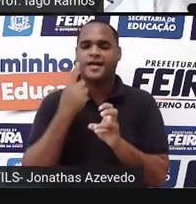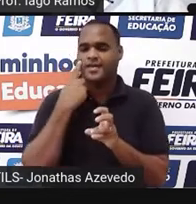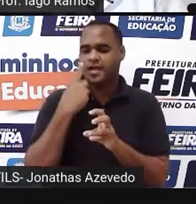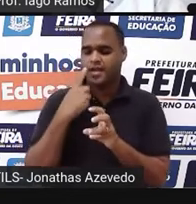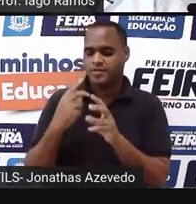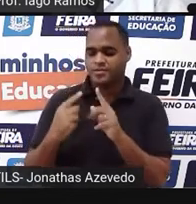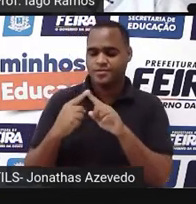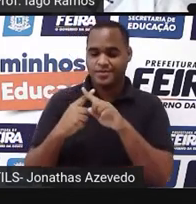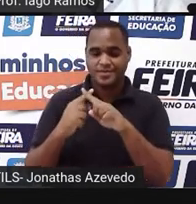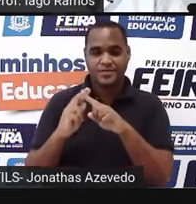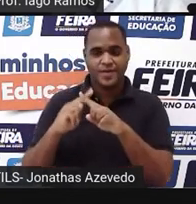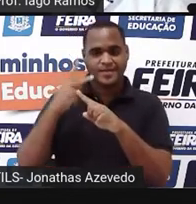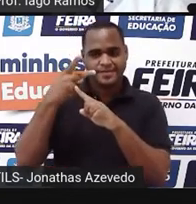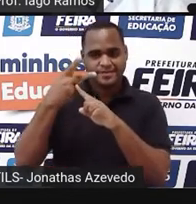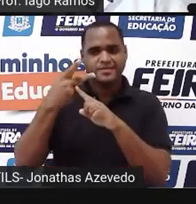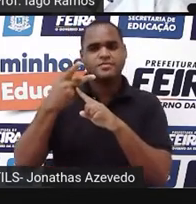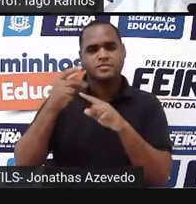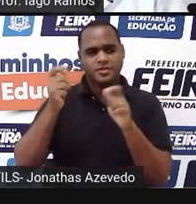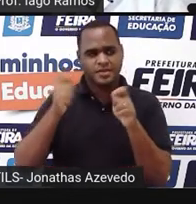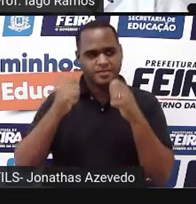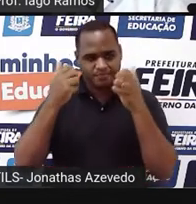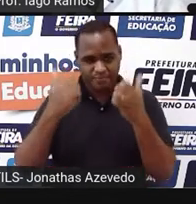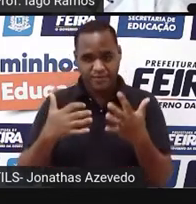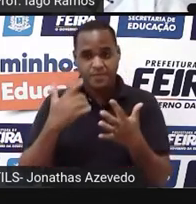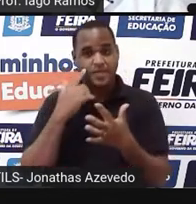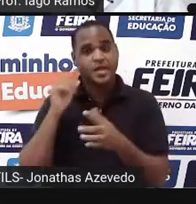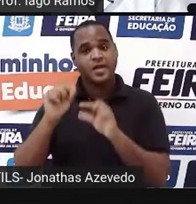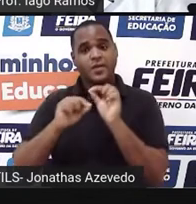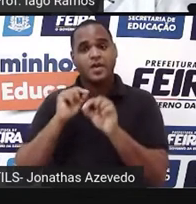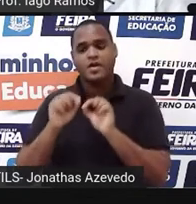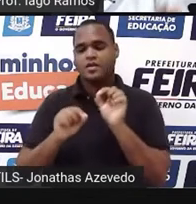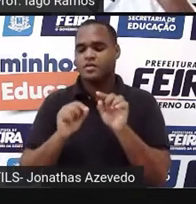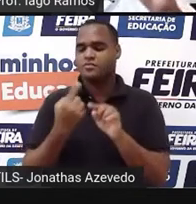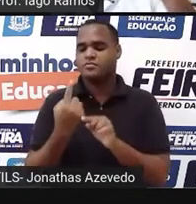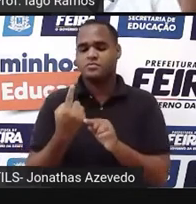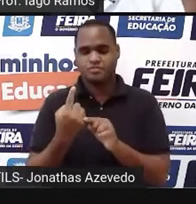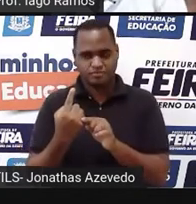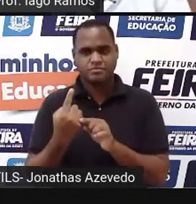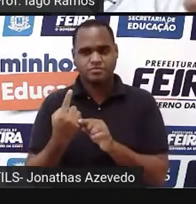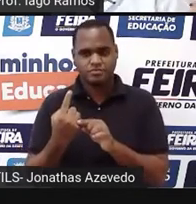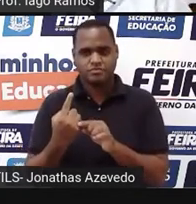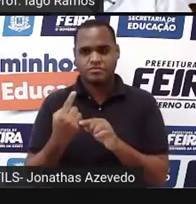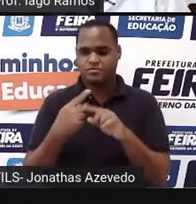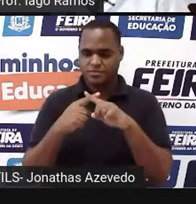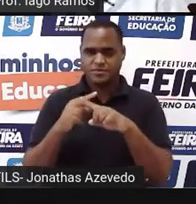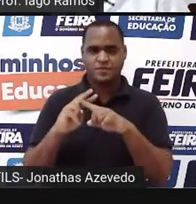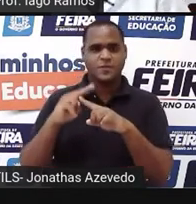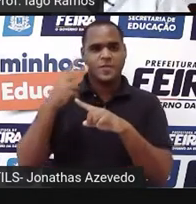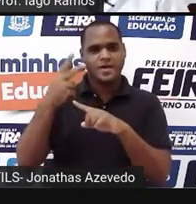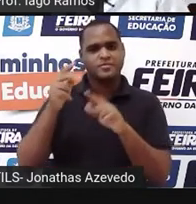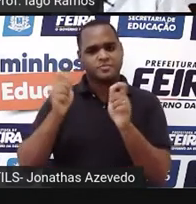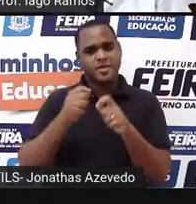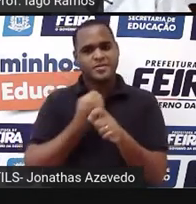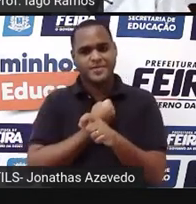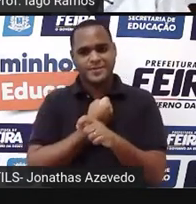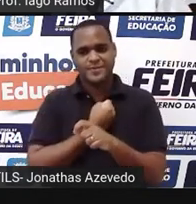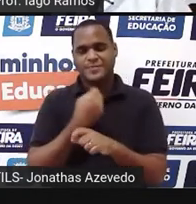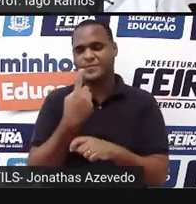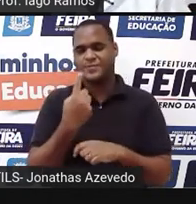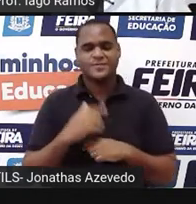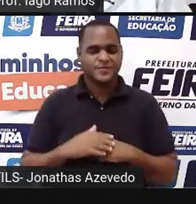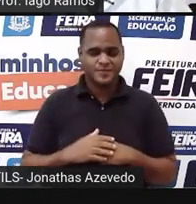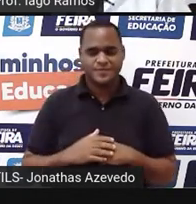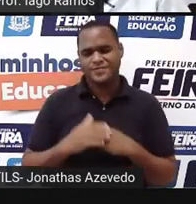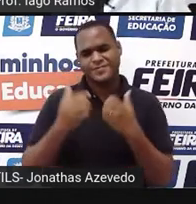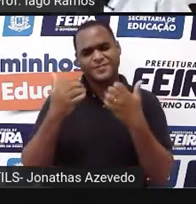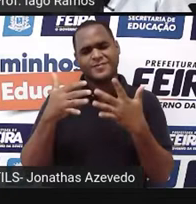a 2, então, quando esse coeficiente A é 1, o número que multiplica esse x ao quadrado é 1. Aí você fala